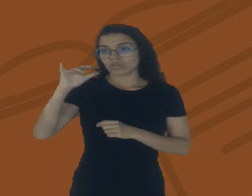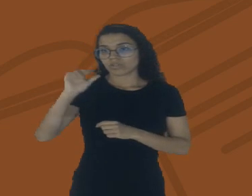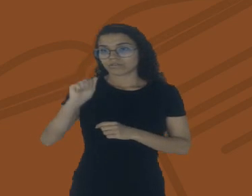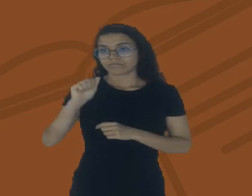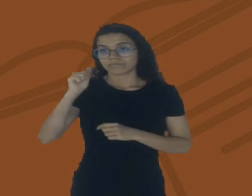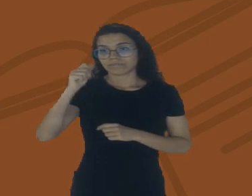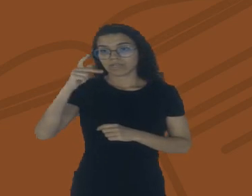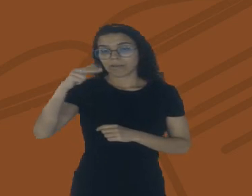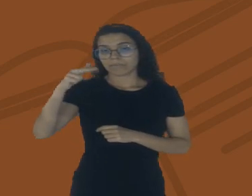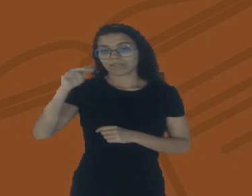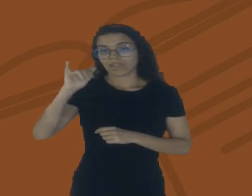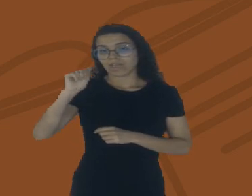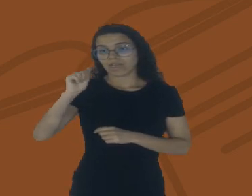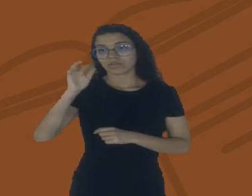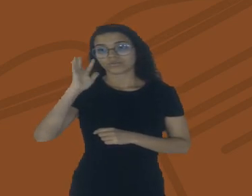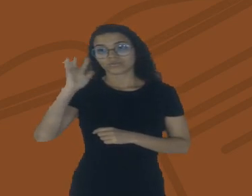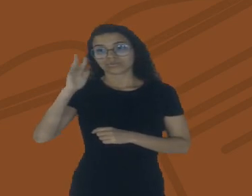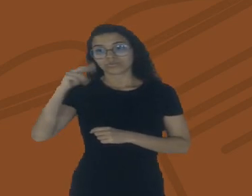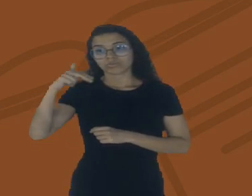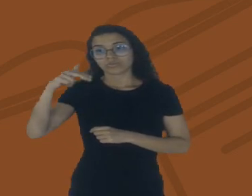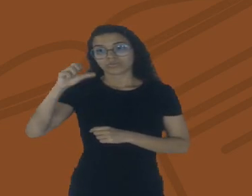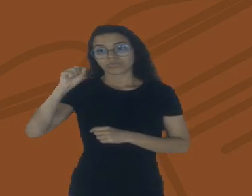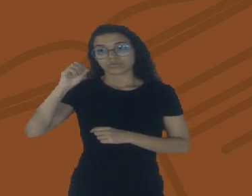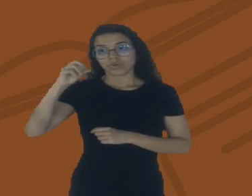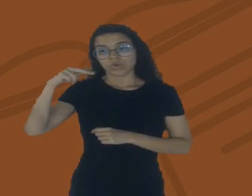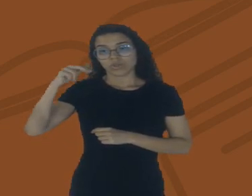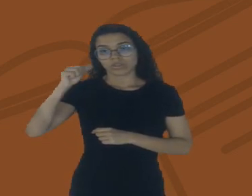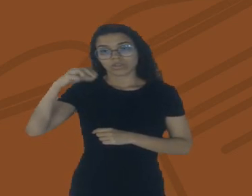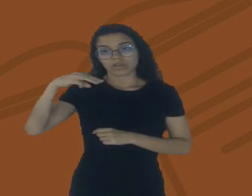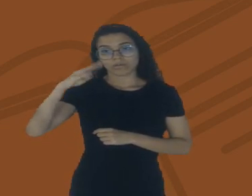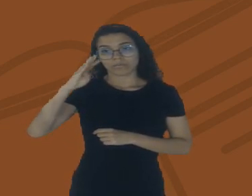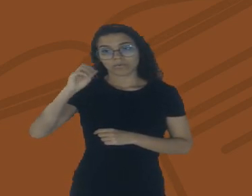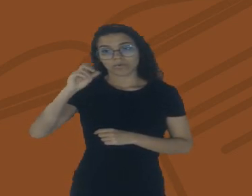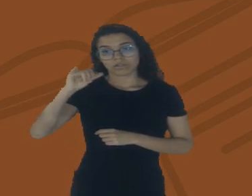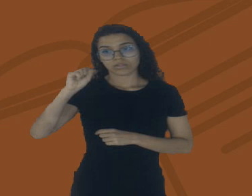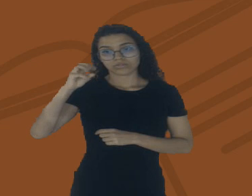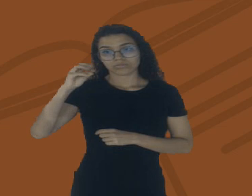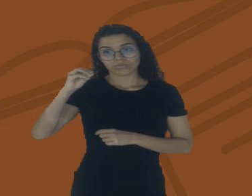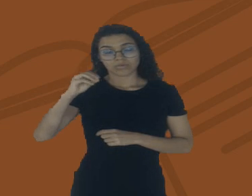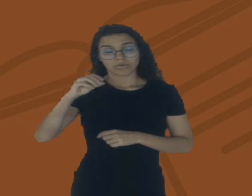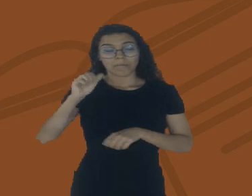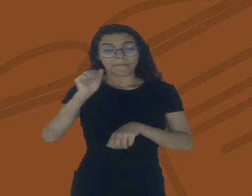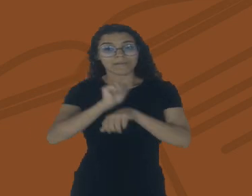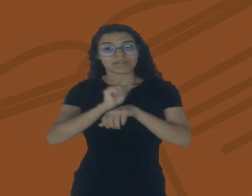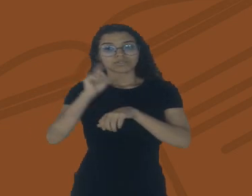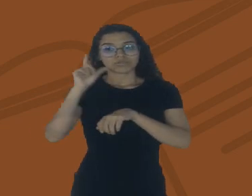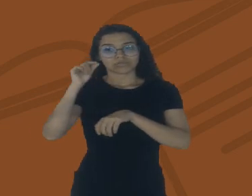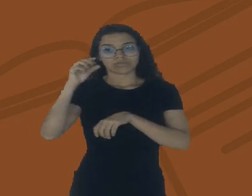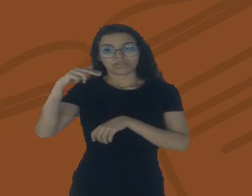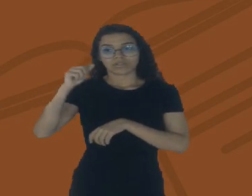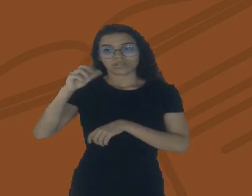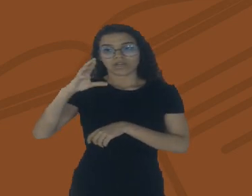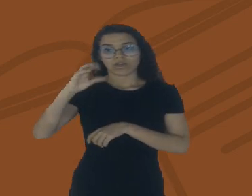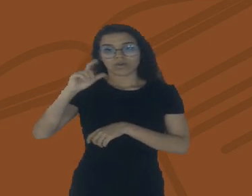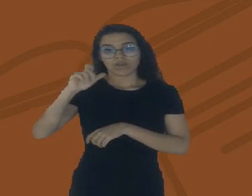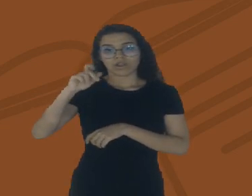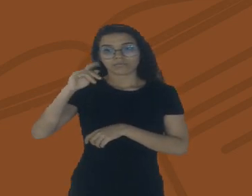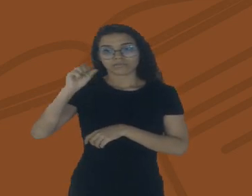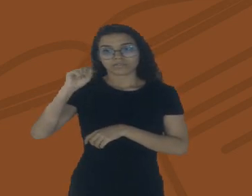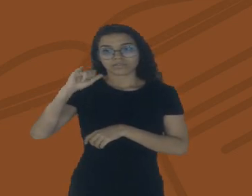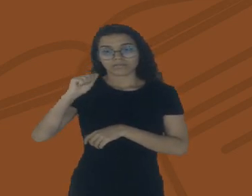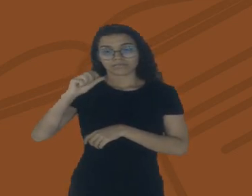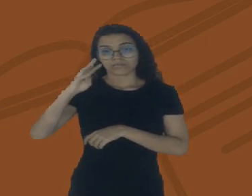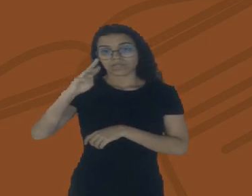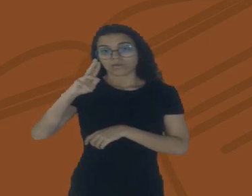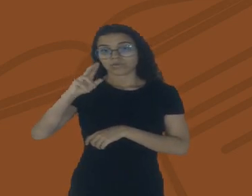apneia do sono, sonambulismo, paralisia do sono, narcolepsia,